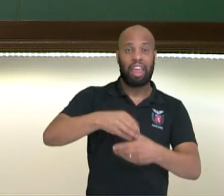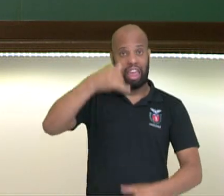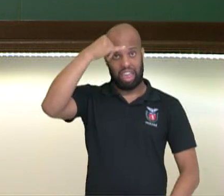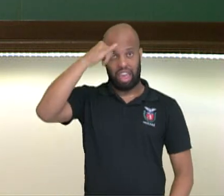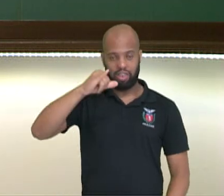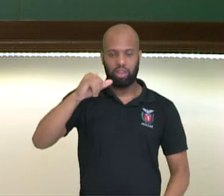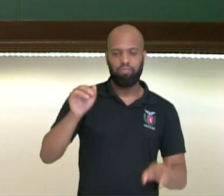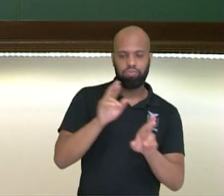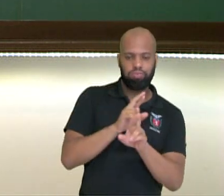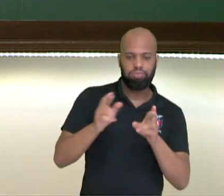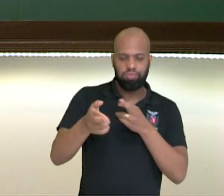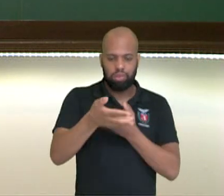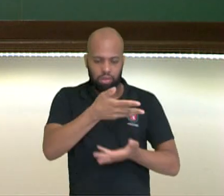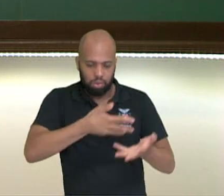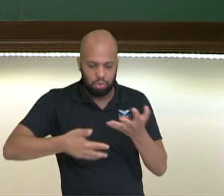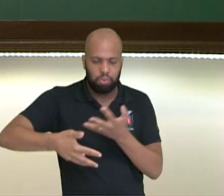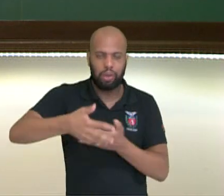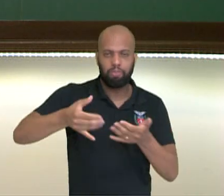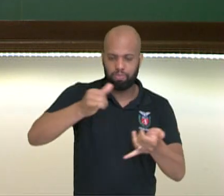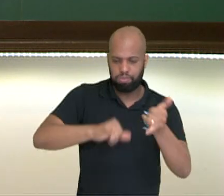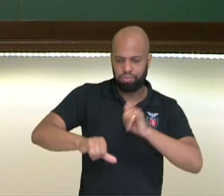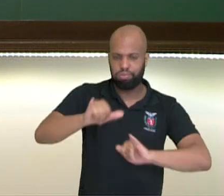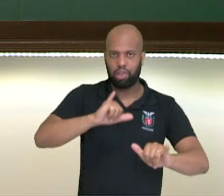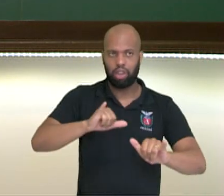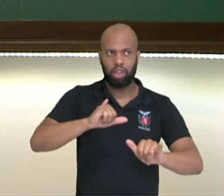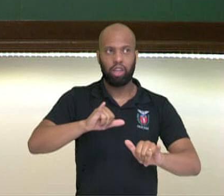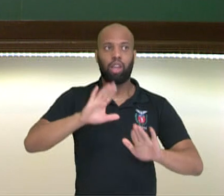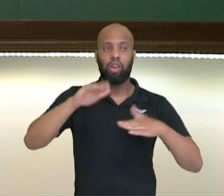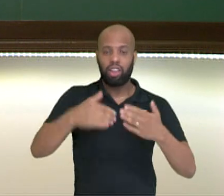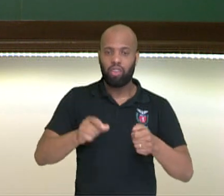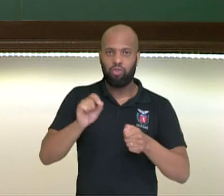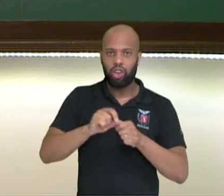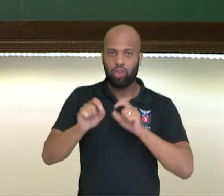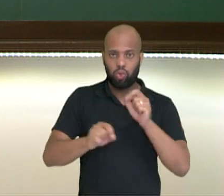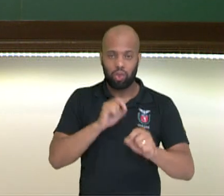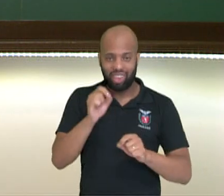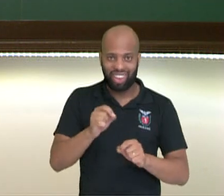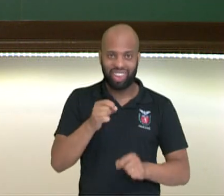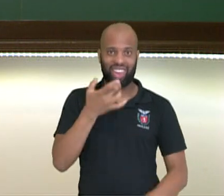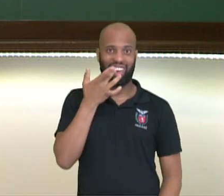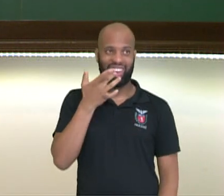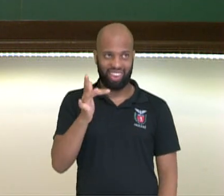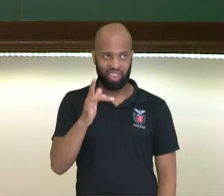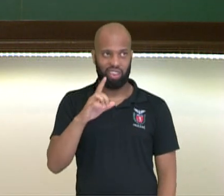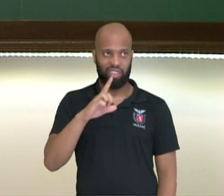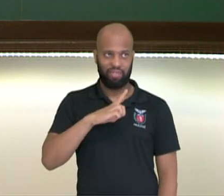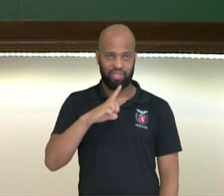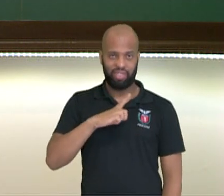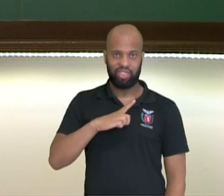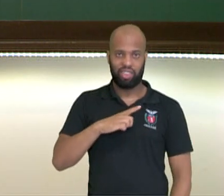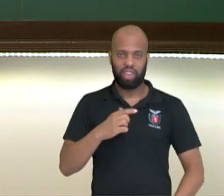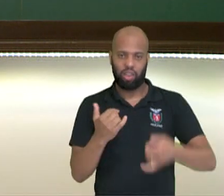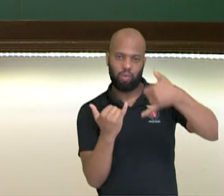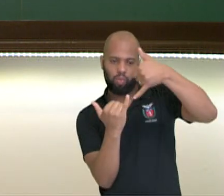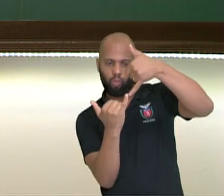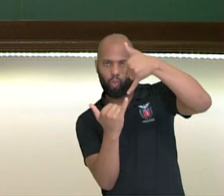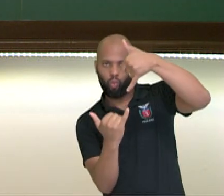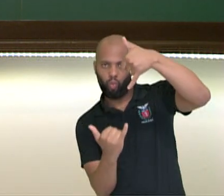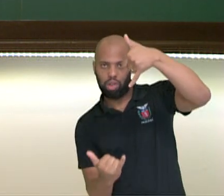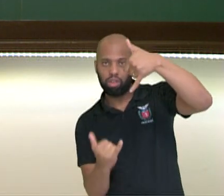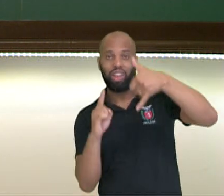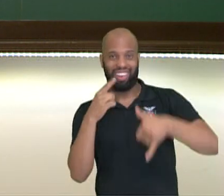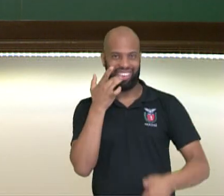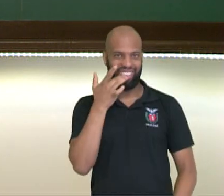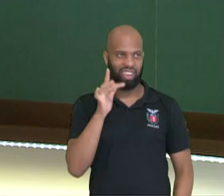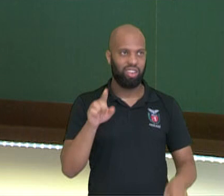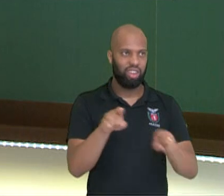ali dentro. Então você isola o material que está aqui dentro, que é ouro. A haste de ouro desce, e aqui eu